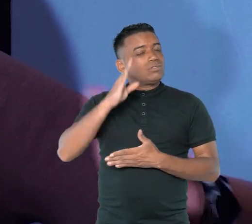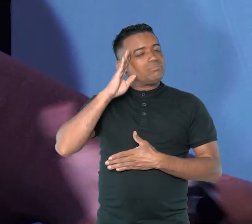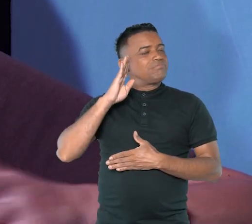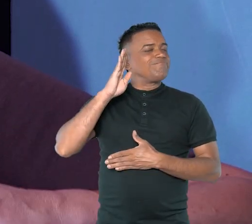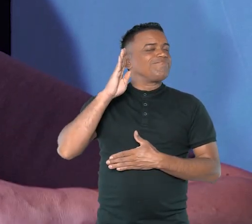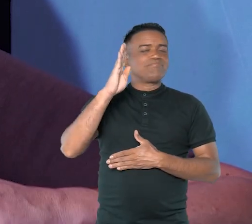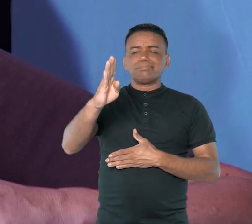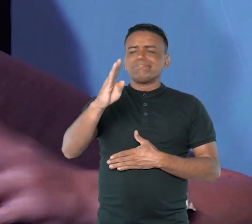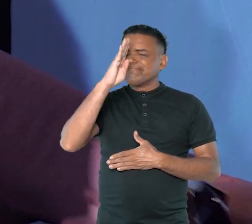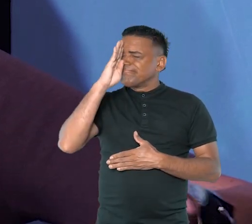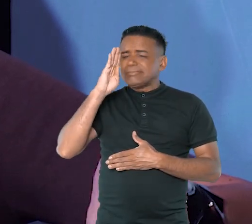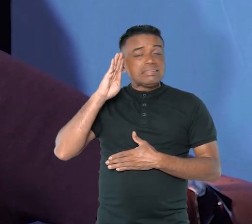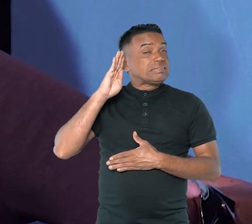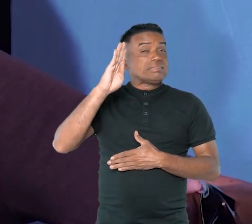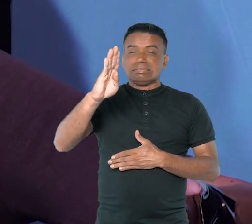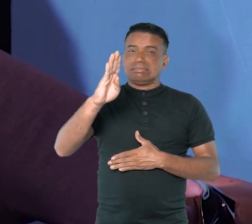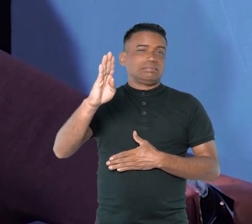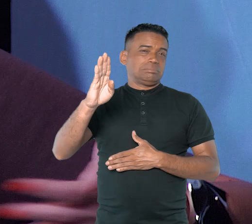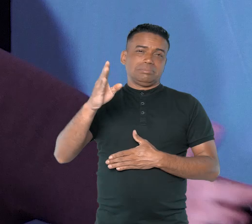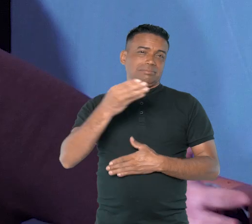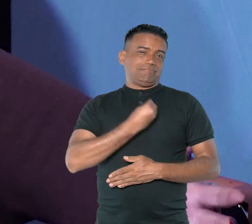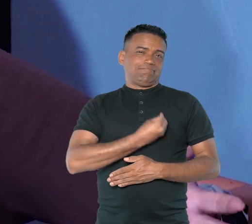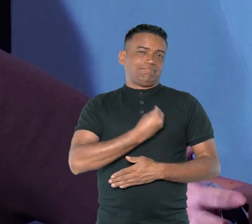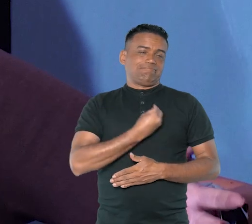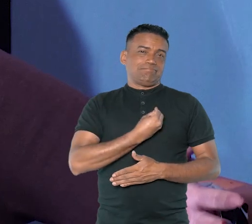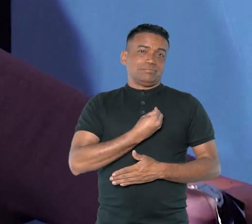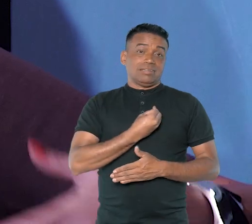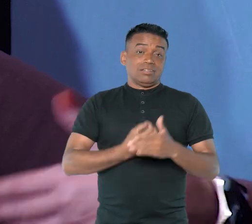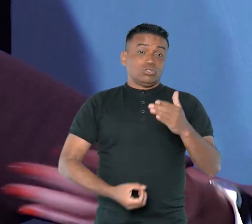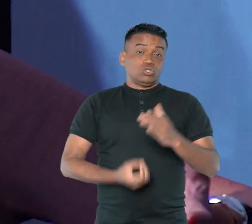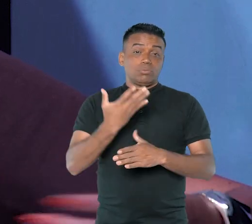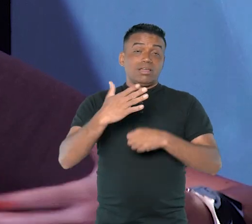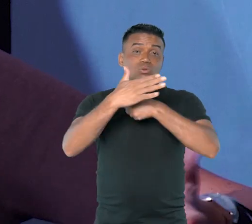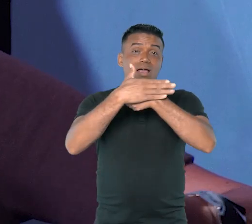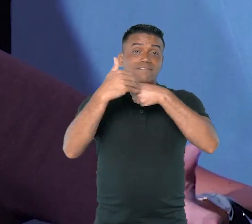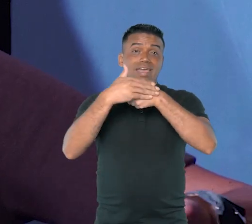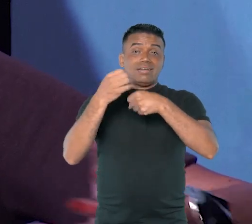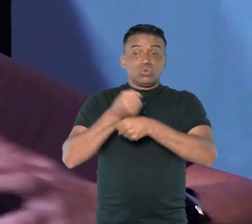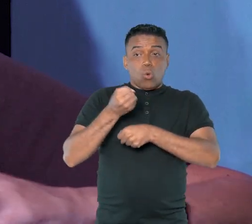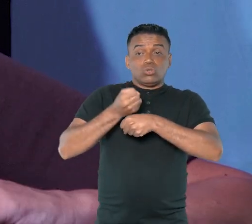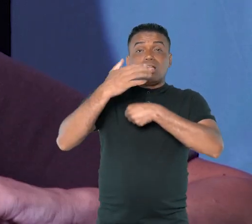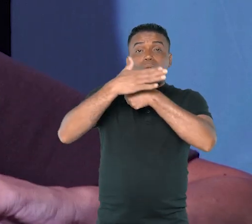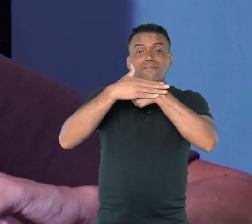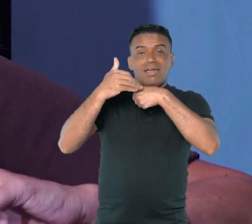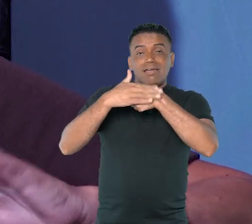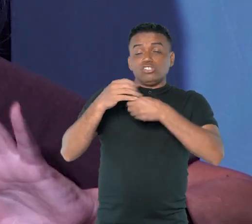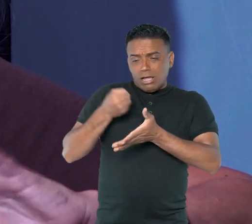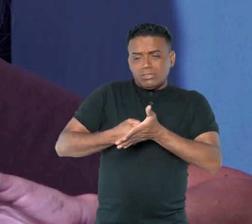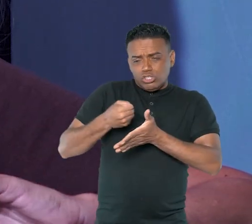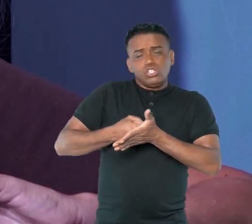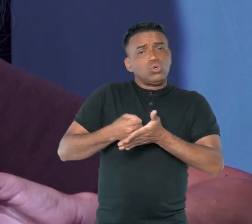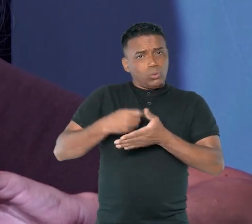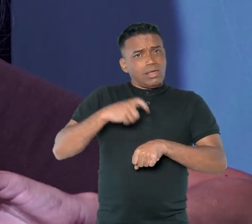acho a grande obra de uma vida, a construção dos seus afetos. Hoje eu dedico um tempo para isso, para esse que me